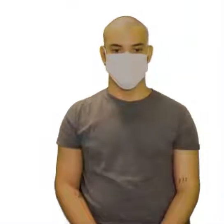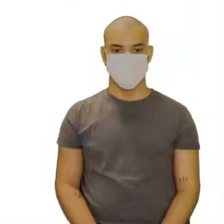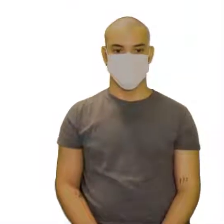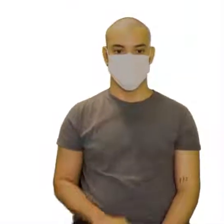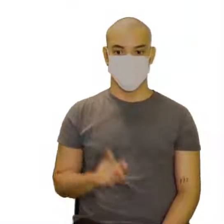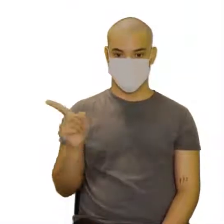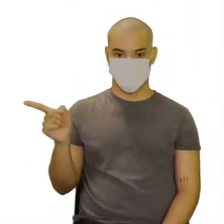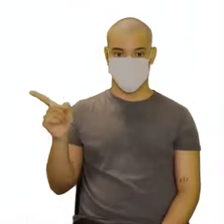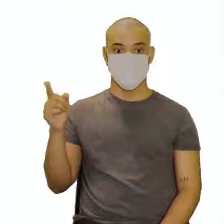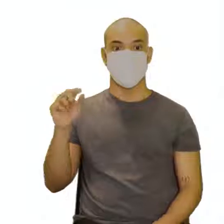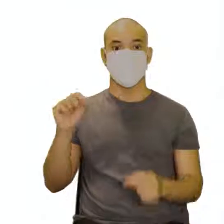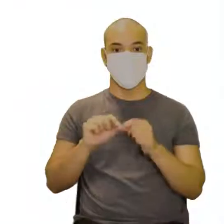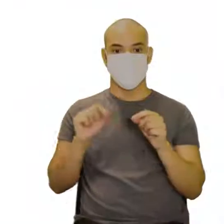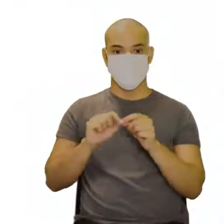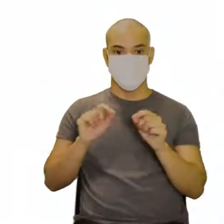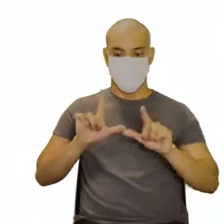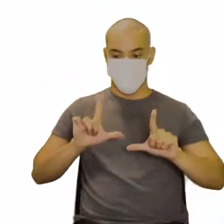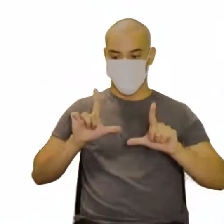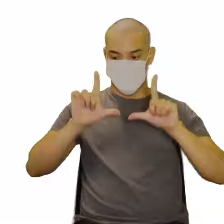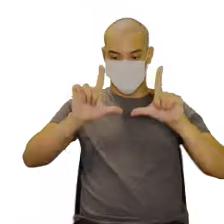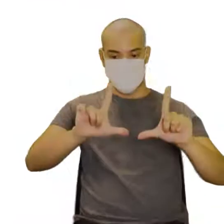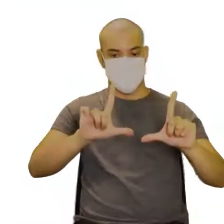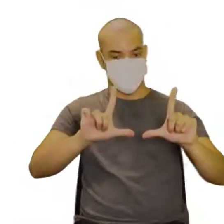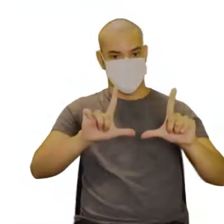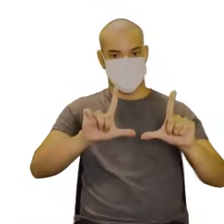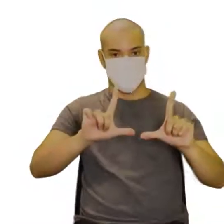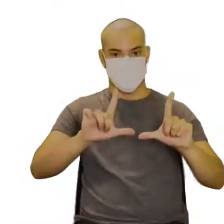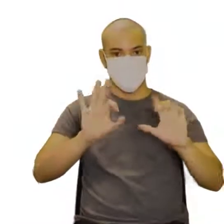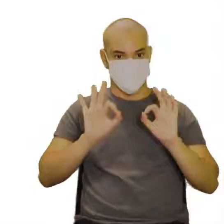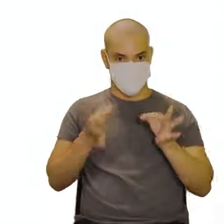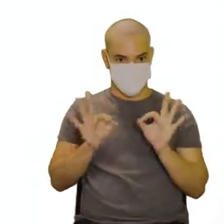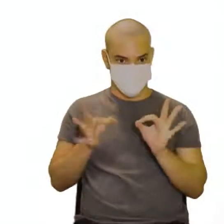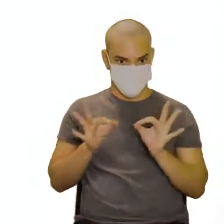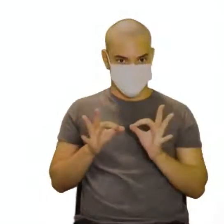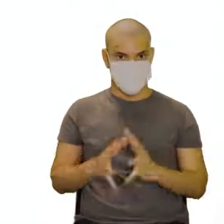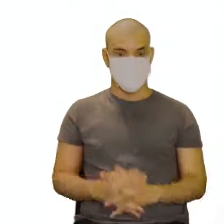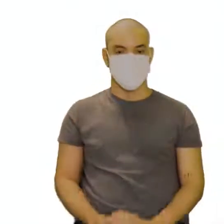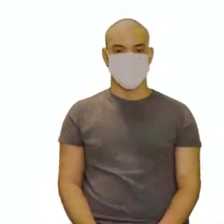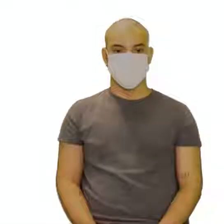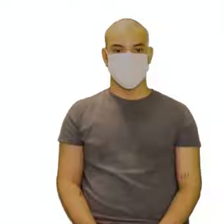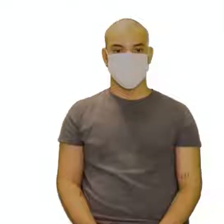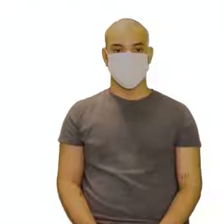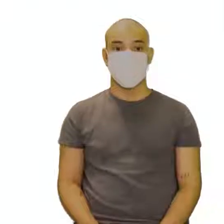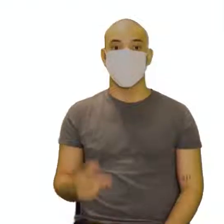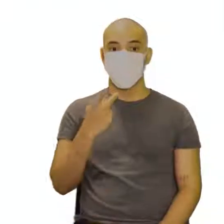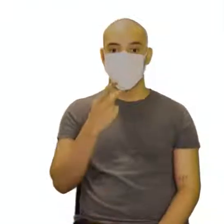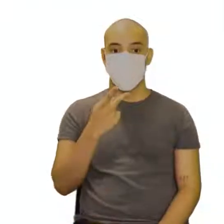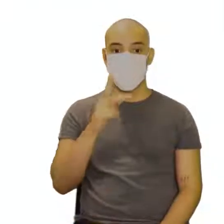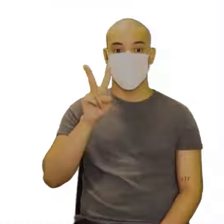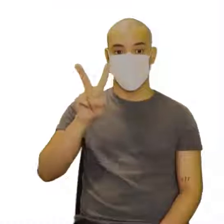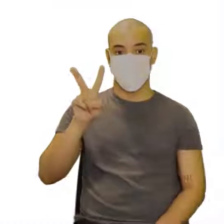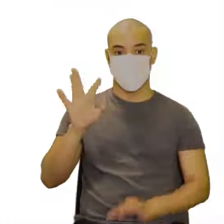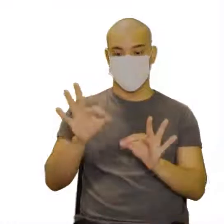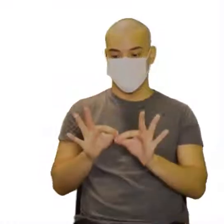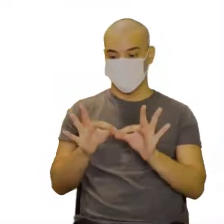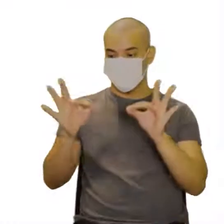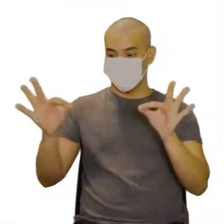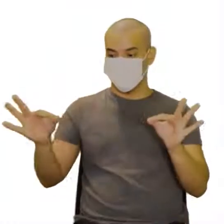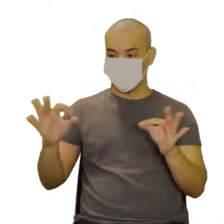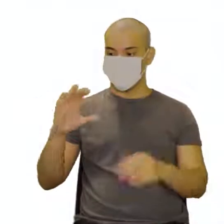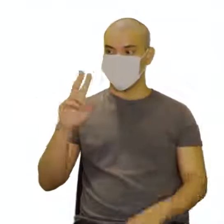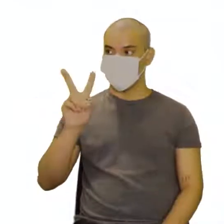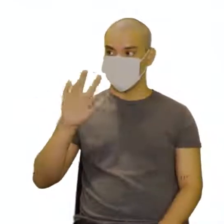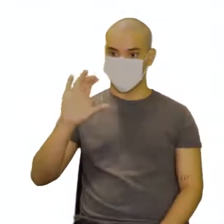pessoal. Se eu for fazer duas placas, ó, tá aqui uma placa, ok? Quando ele fala 2 centímetros de lado, significa que eu tenho aqui,